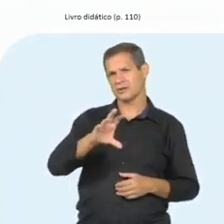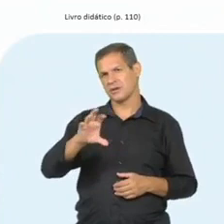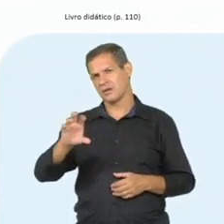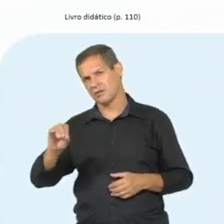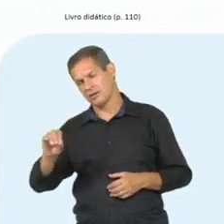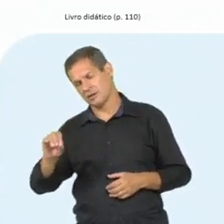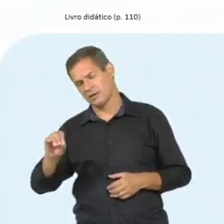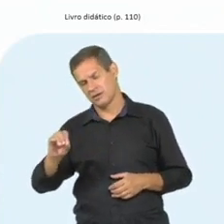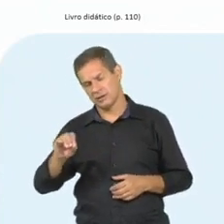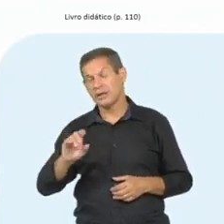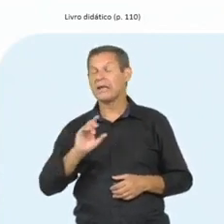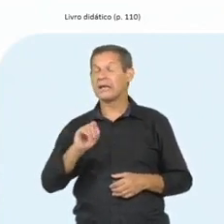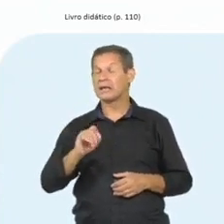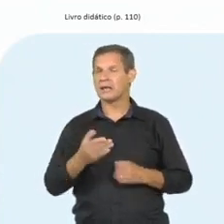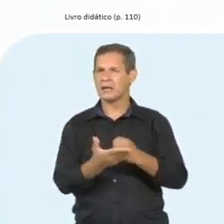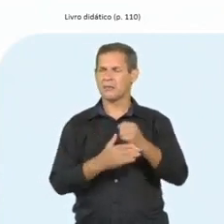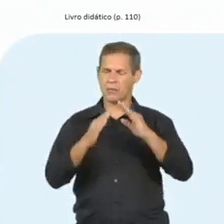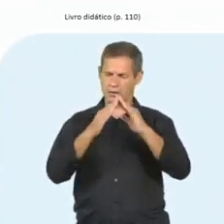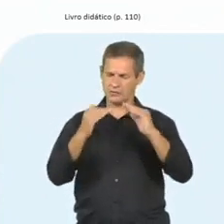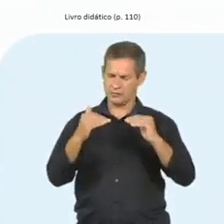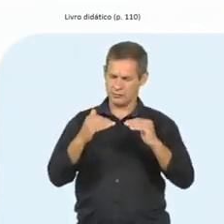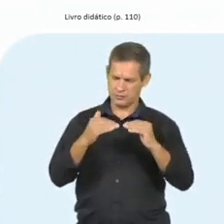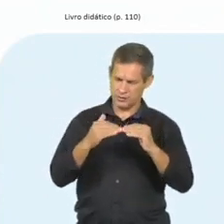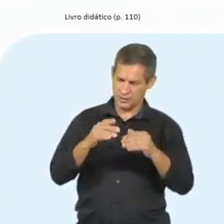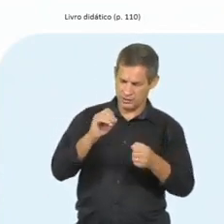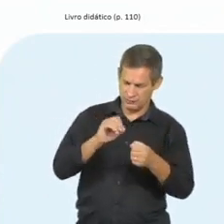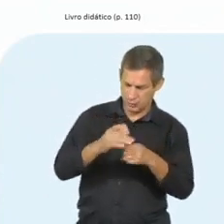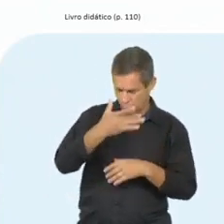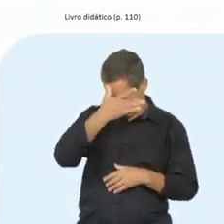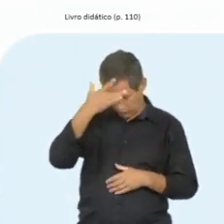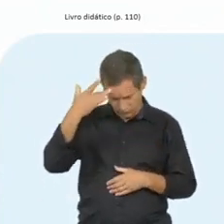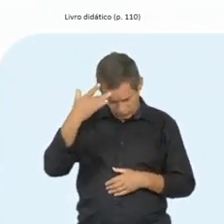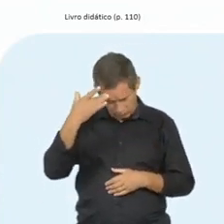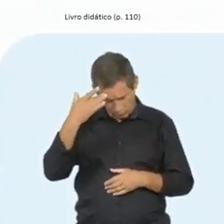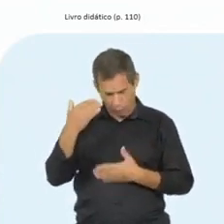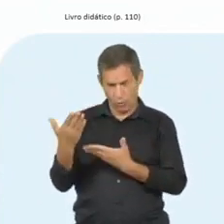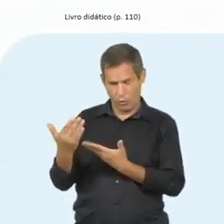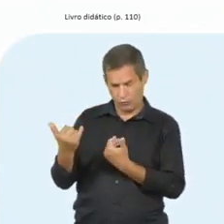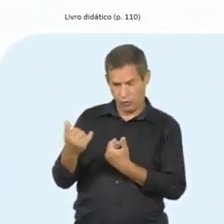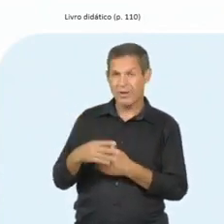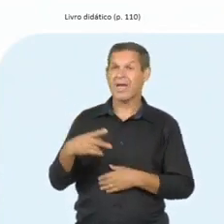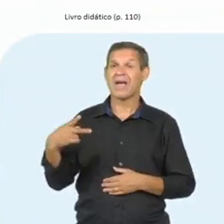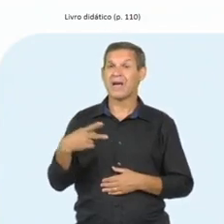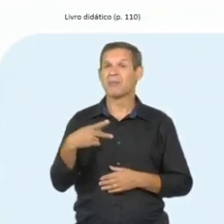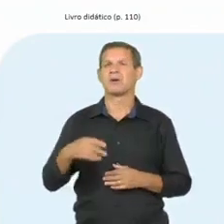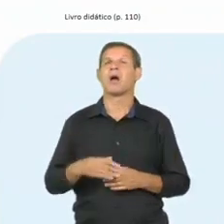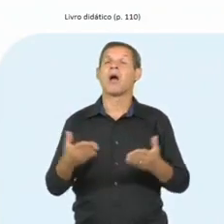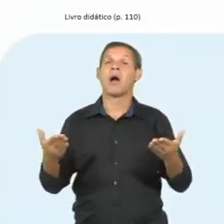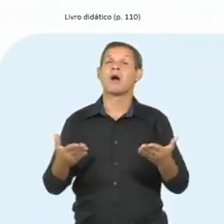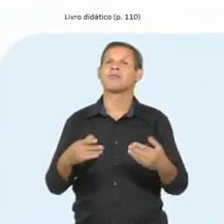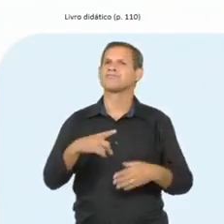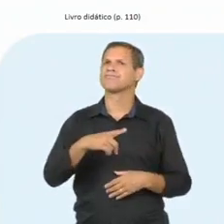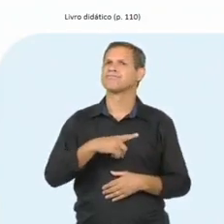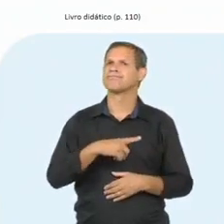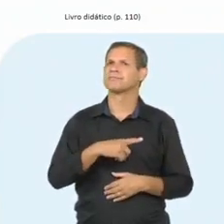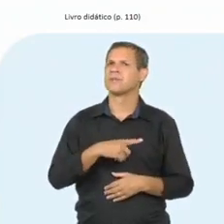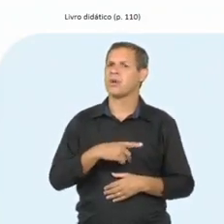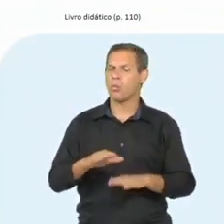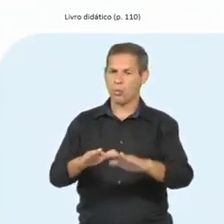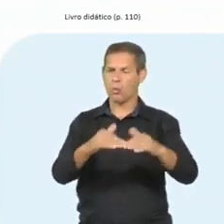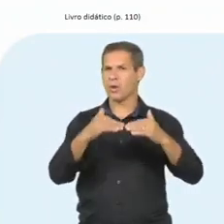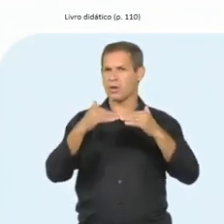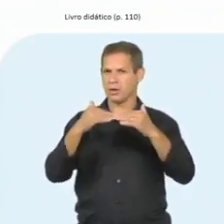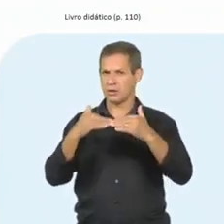1950, onde a base da pirâmide, que era feita por pessoas mais novas, era bem maior, agora eu tenho um